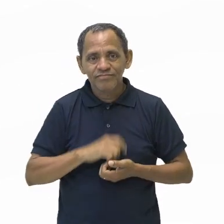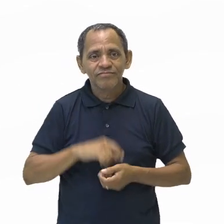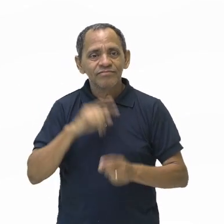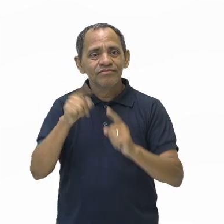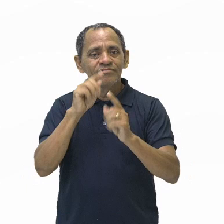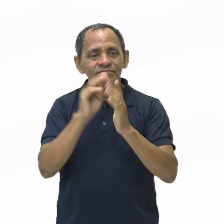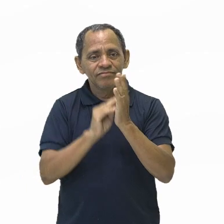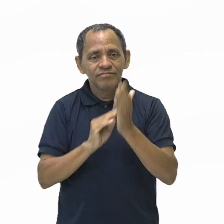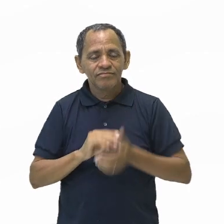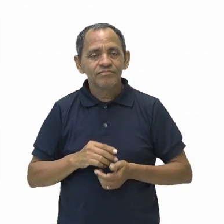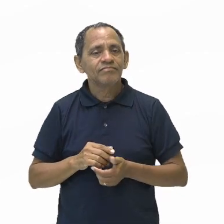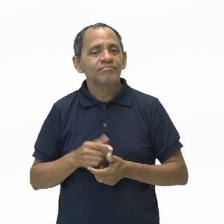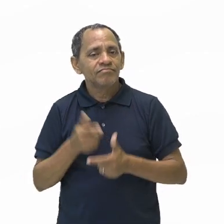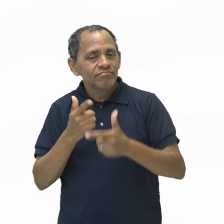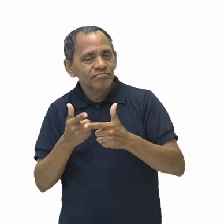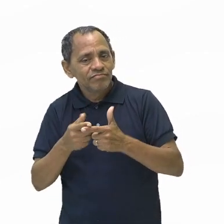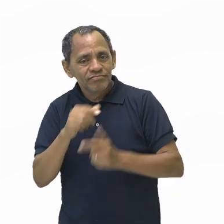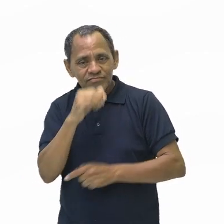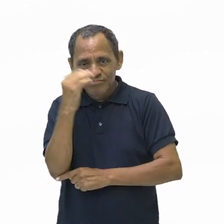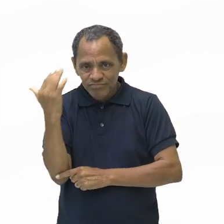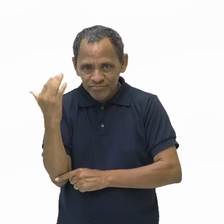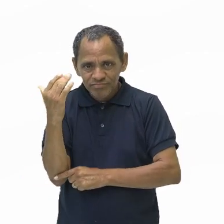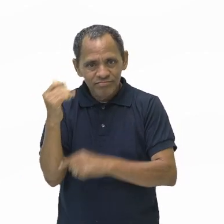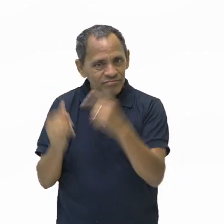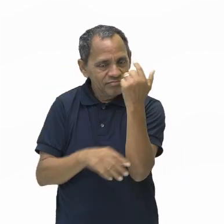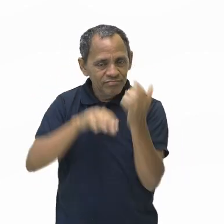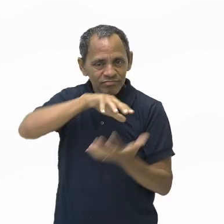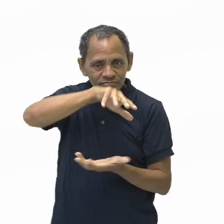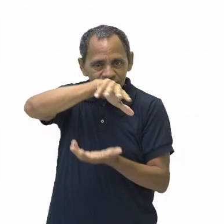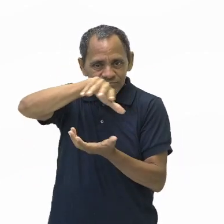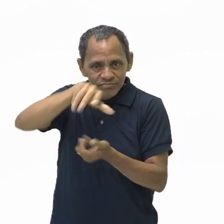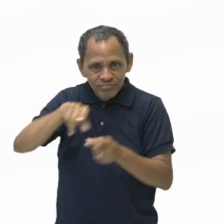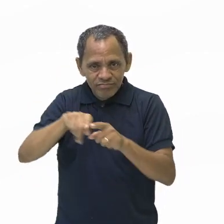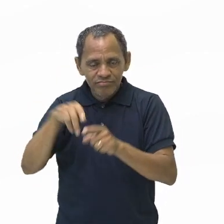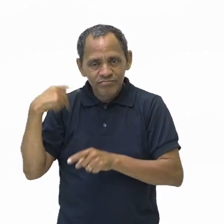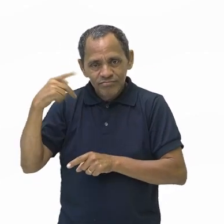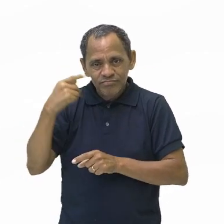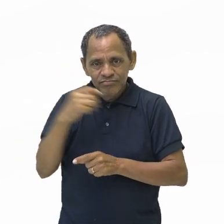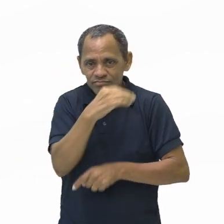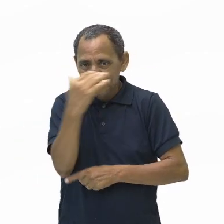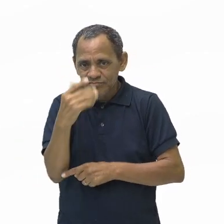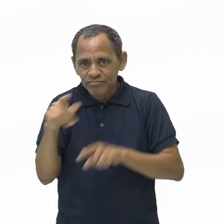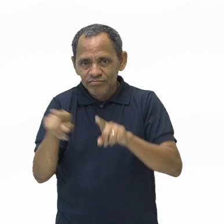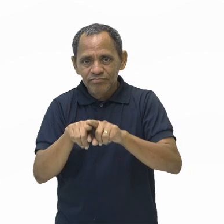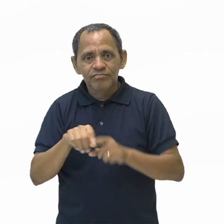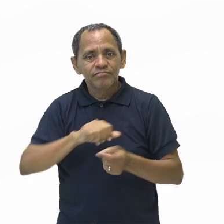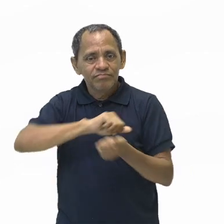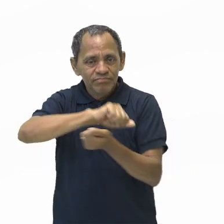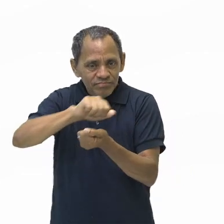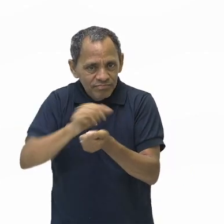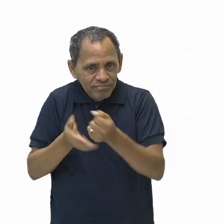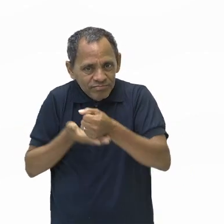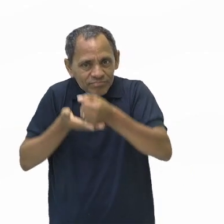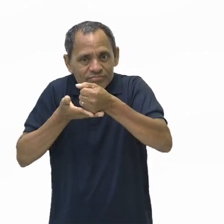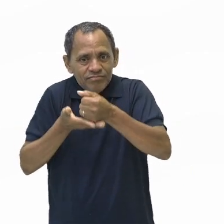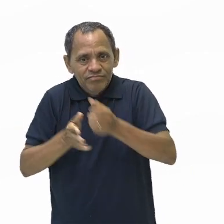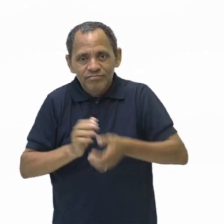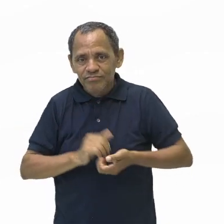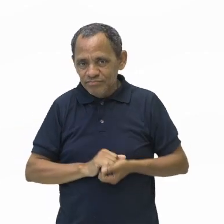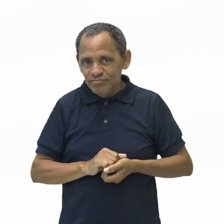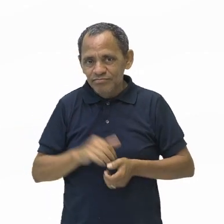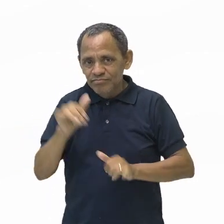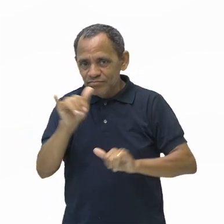conhecimento, problemas ambientais, mundiais e políticas ambientais para a sustentabilidade.